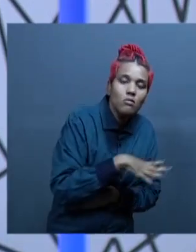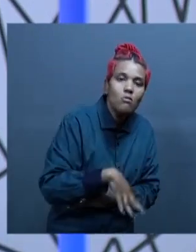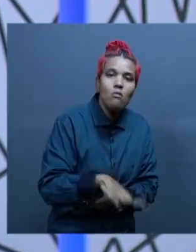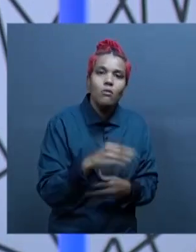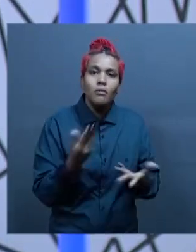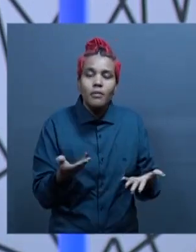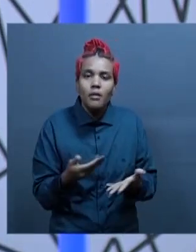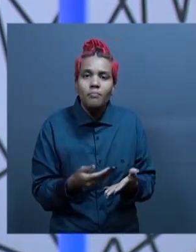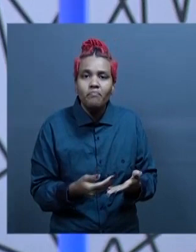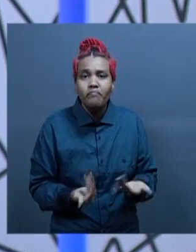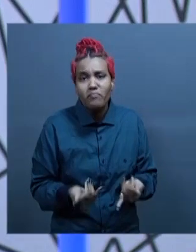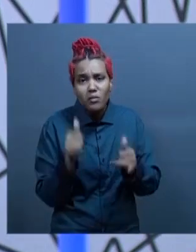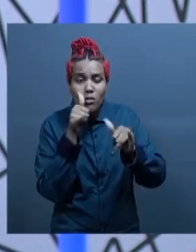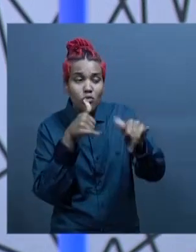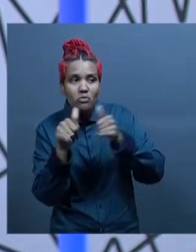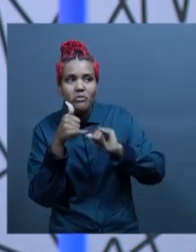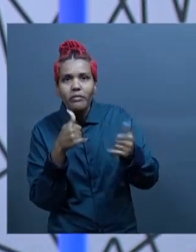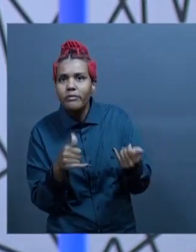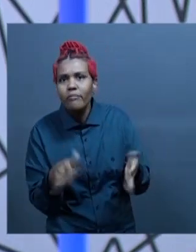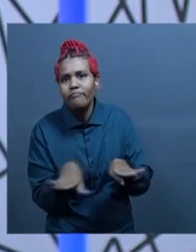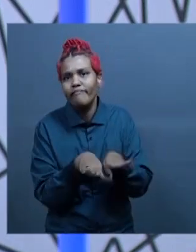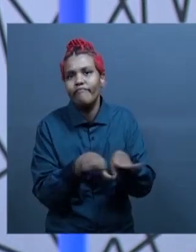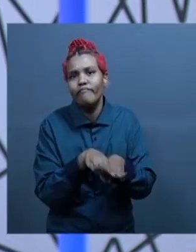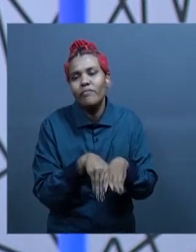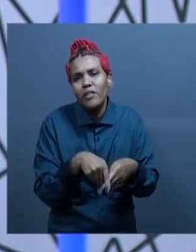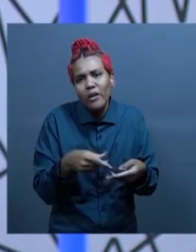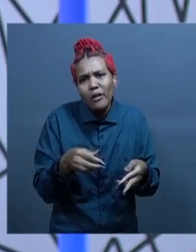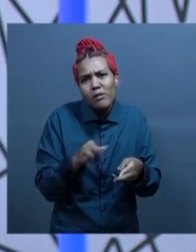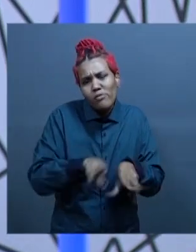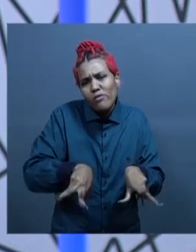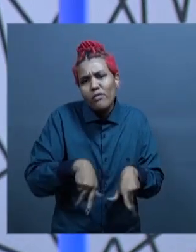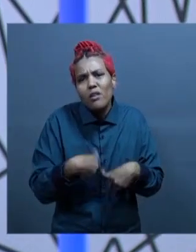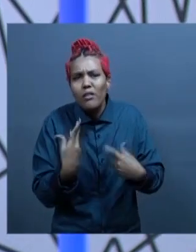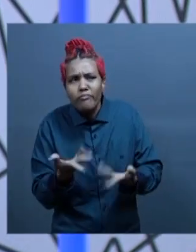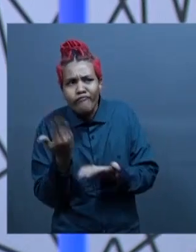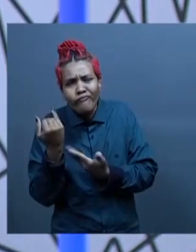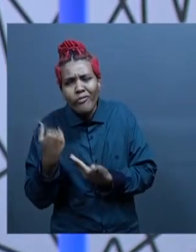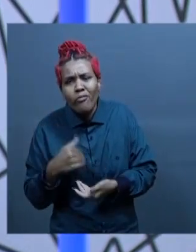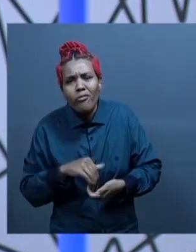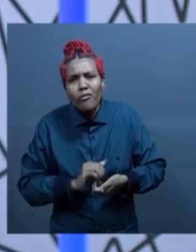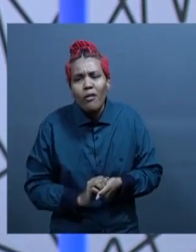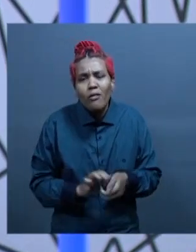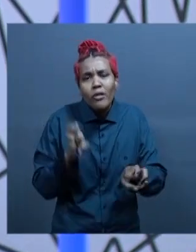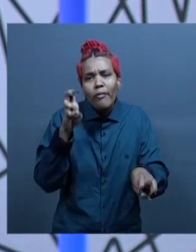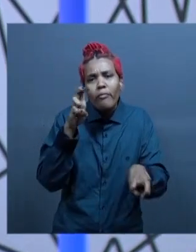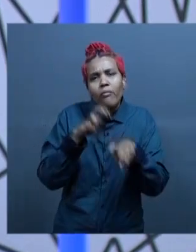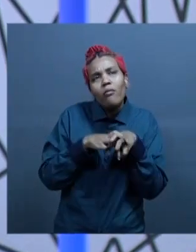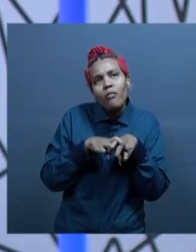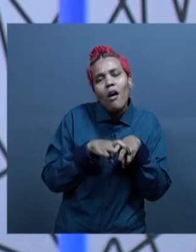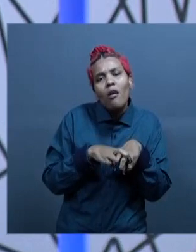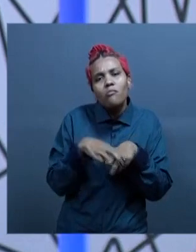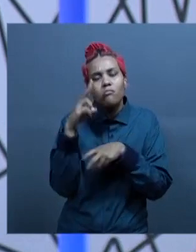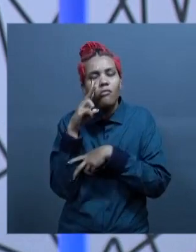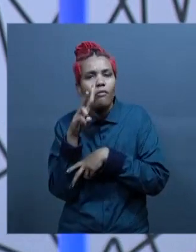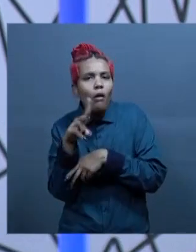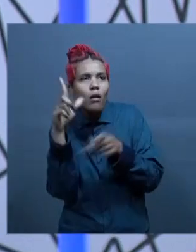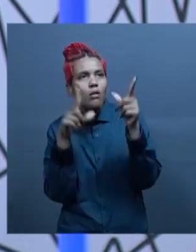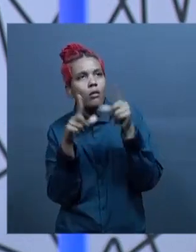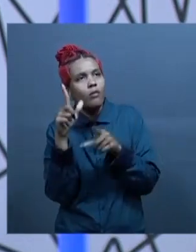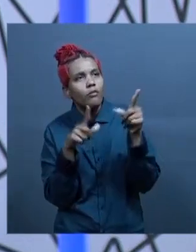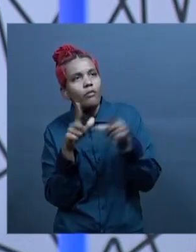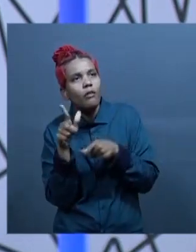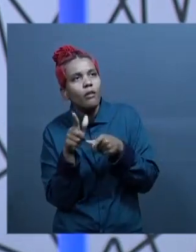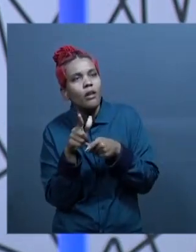né diferente do que era no passado não é que as pessoas sentavam se pra ver televisão e no começo nem